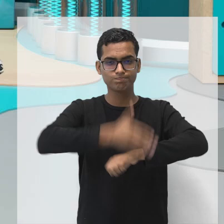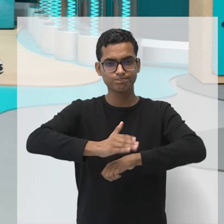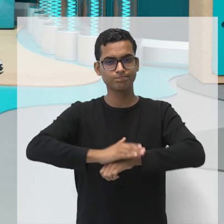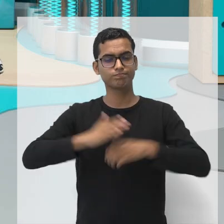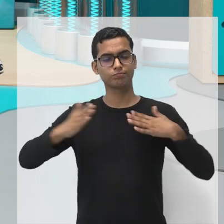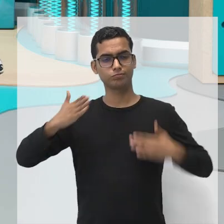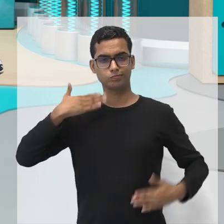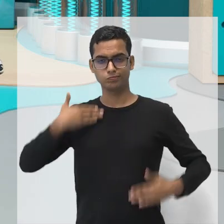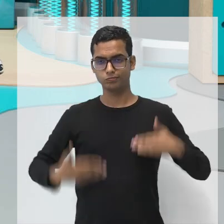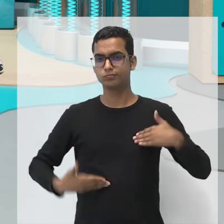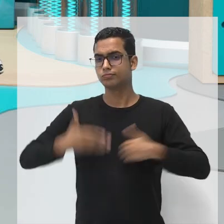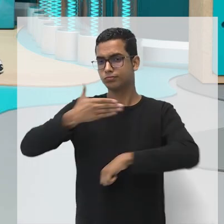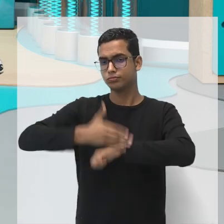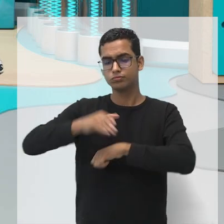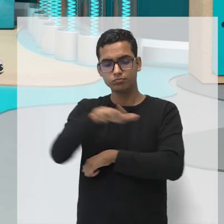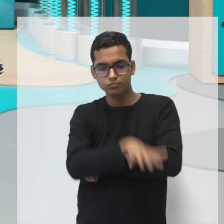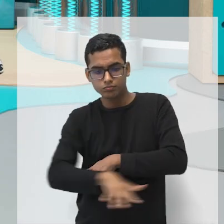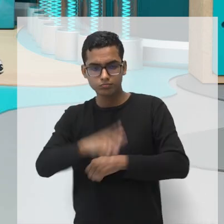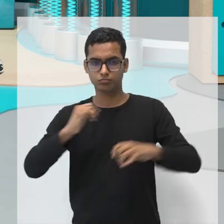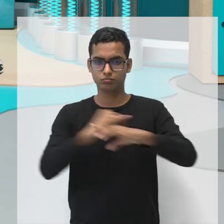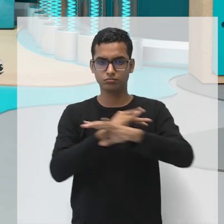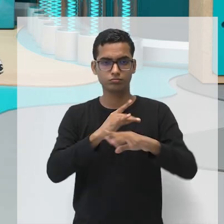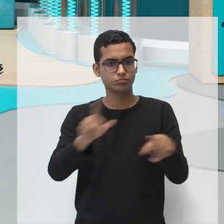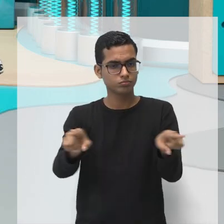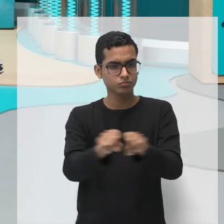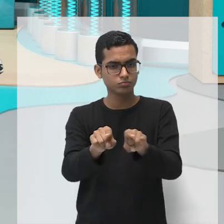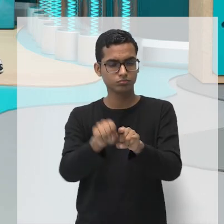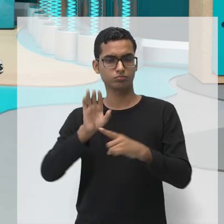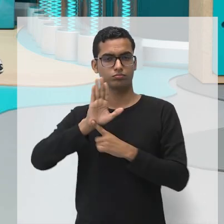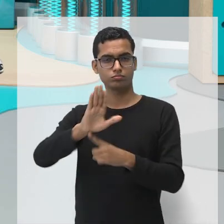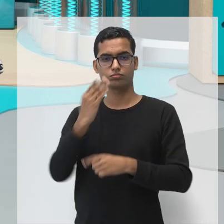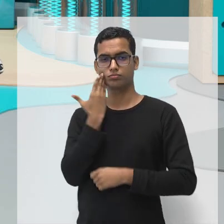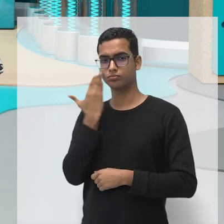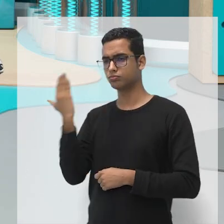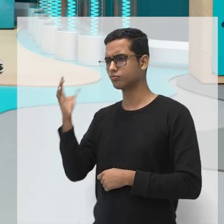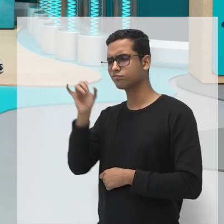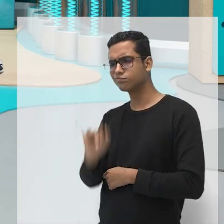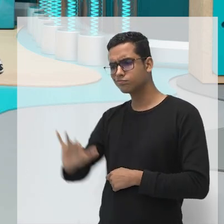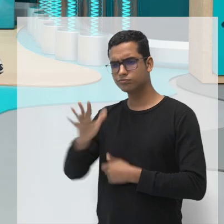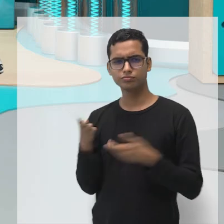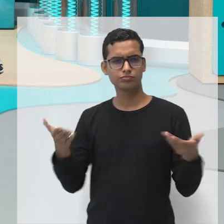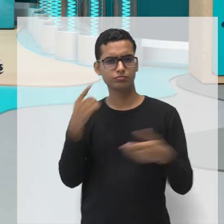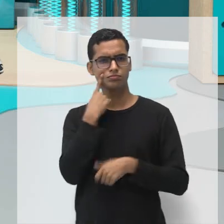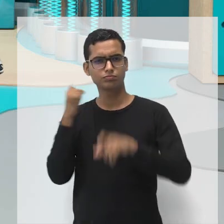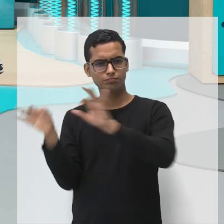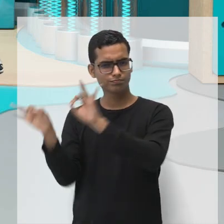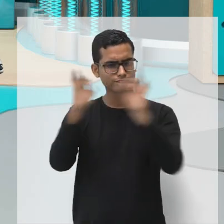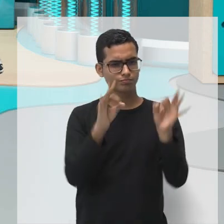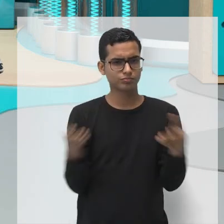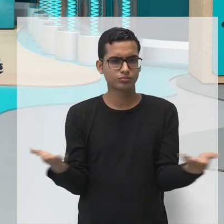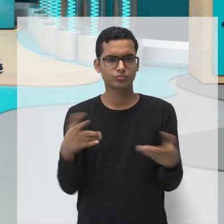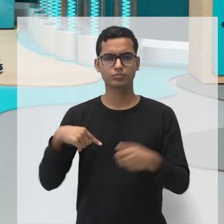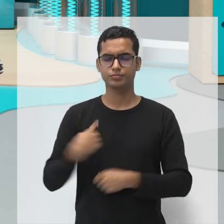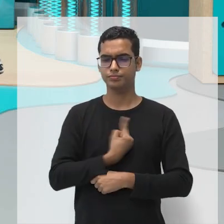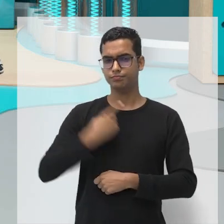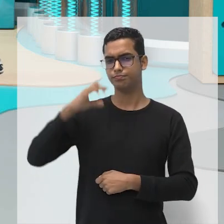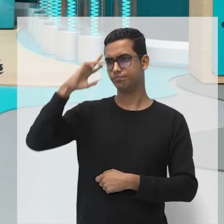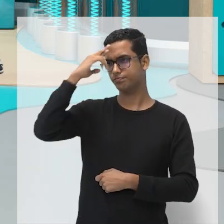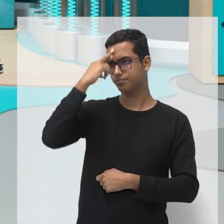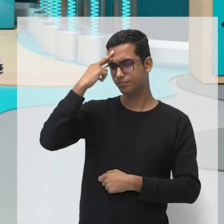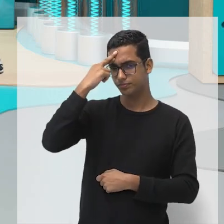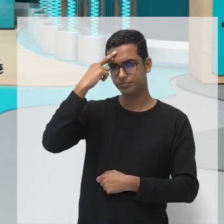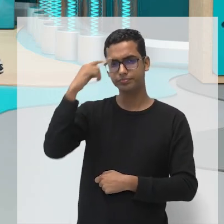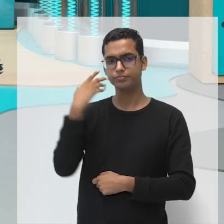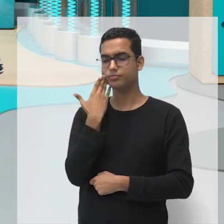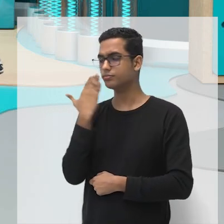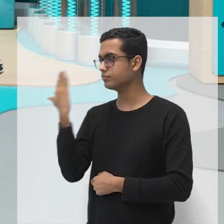aventuras praticadas aí no meio urbano, e eu já trouxe aqui uma imagem para vocês fazerem aí uma reflexão, né?